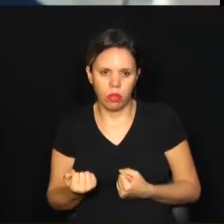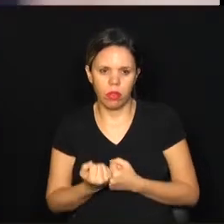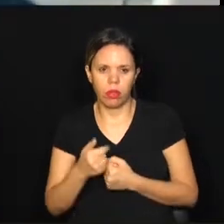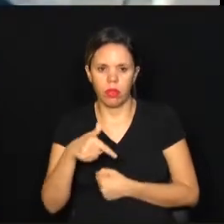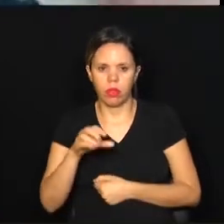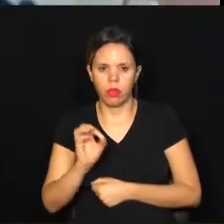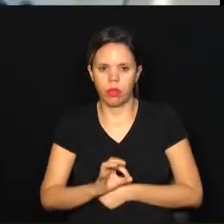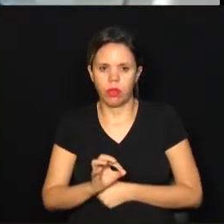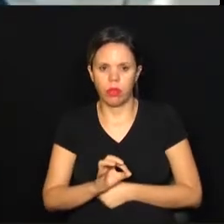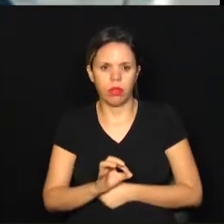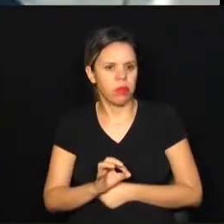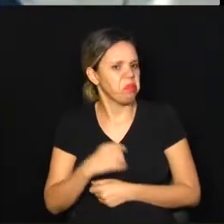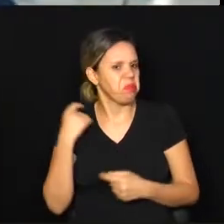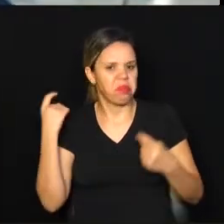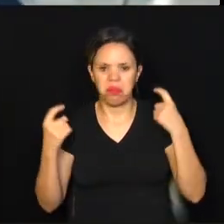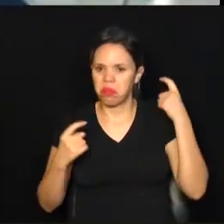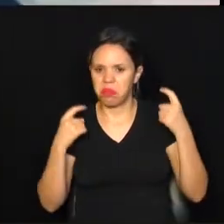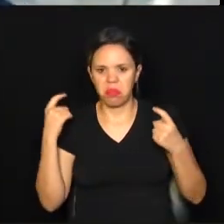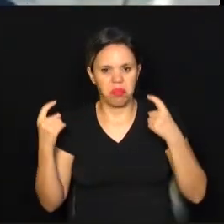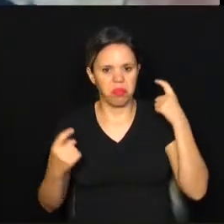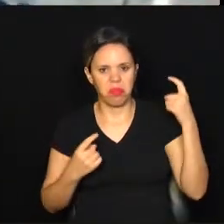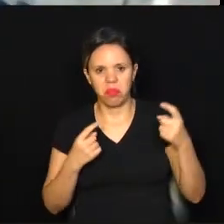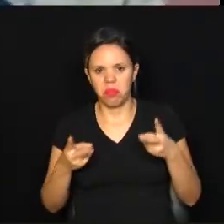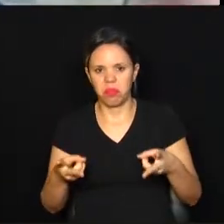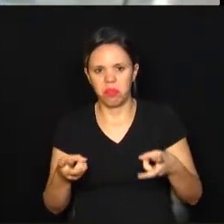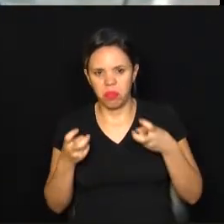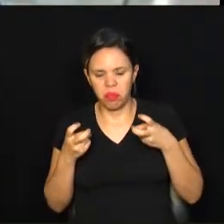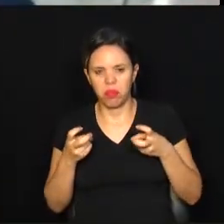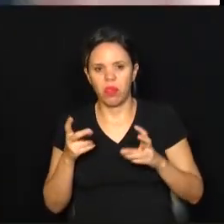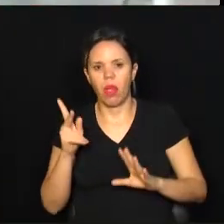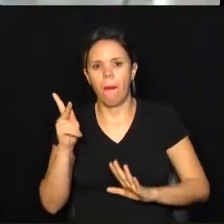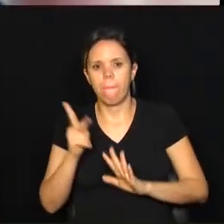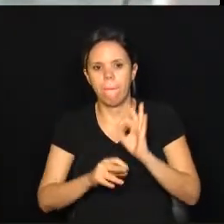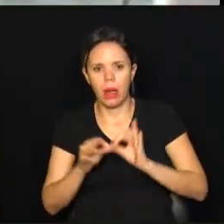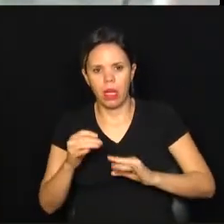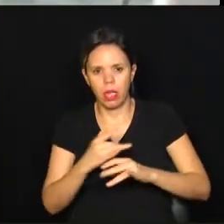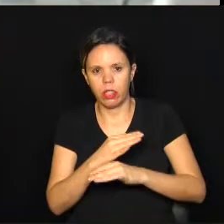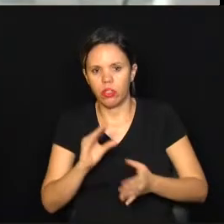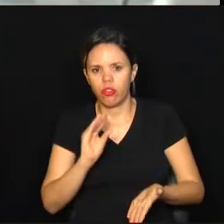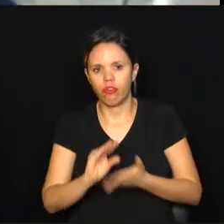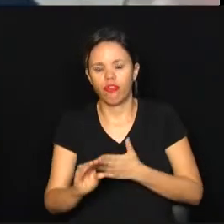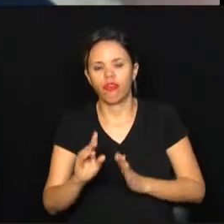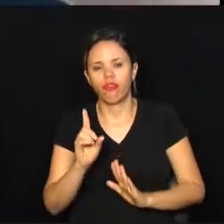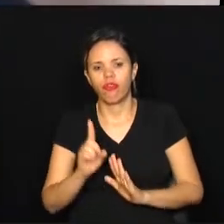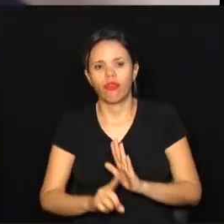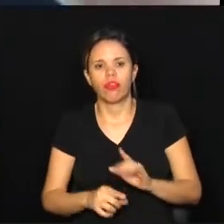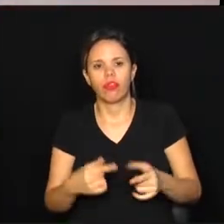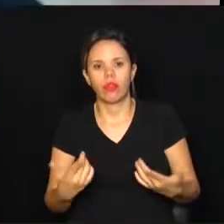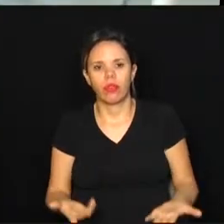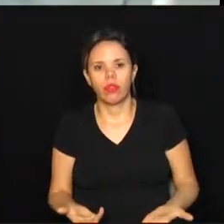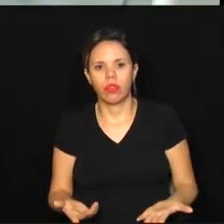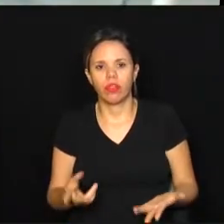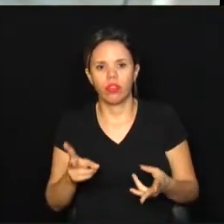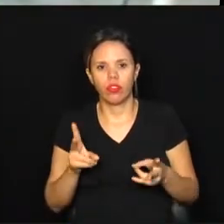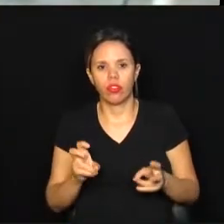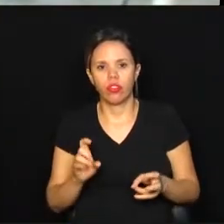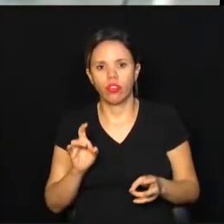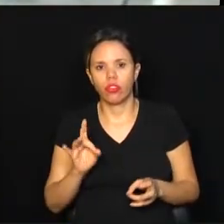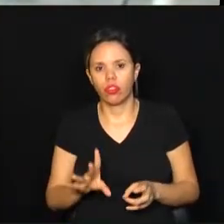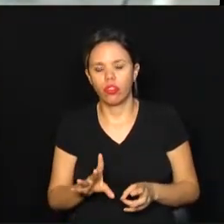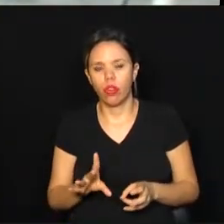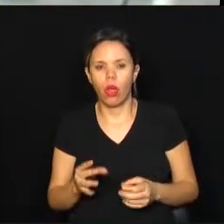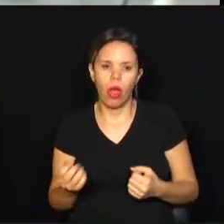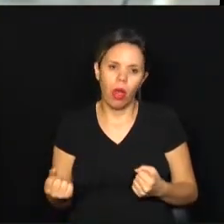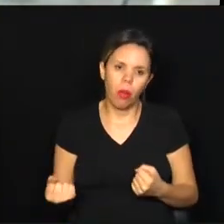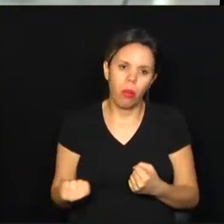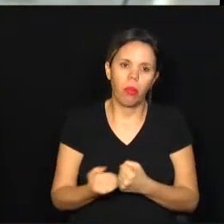70% não se preocupa em olhar para esse plano diretor que não seja com o óculos do Poder Executivo.